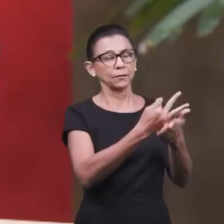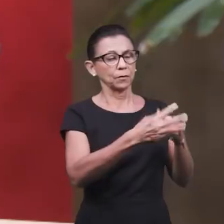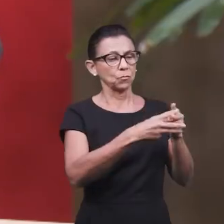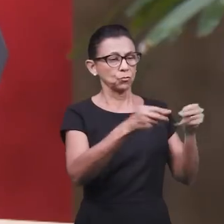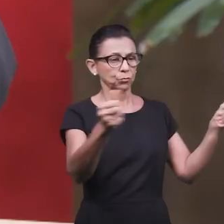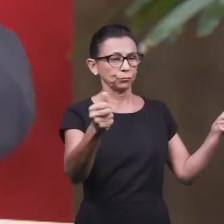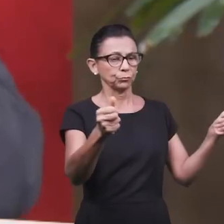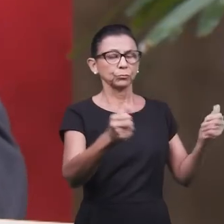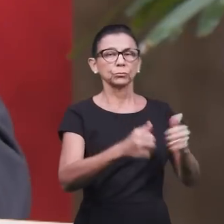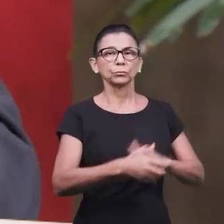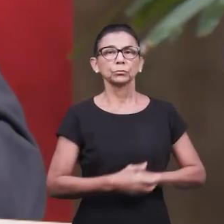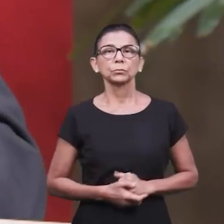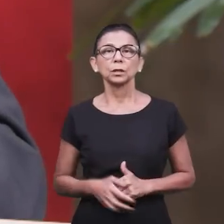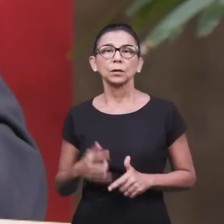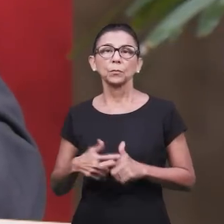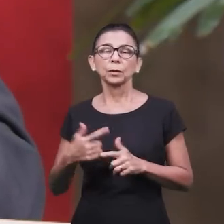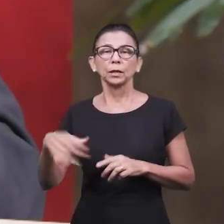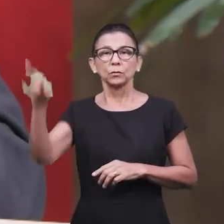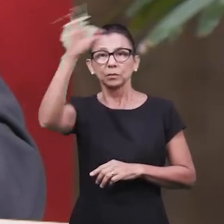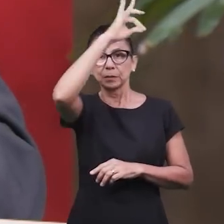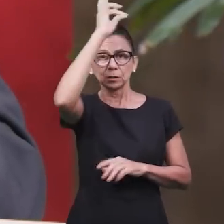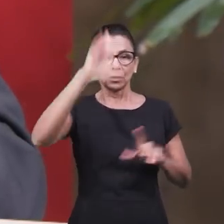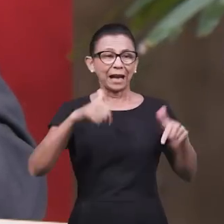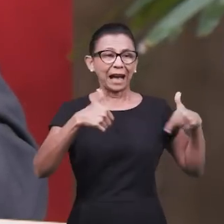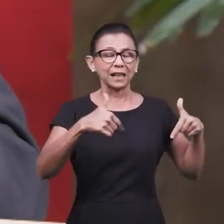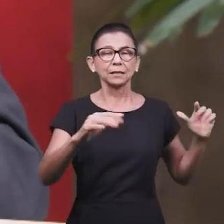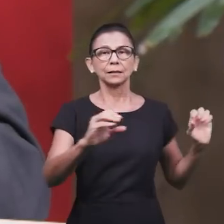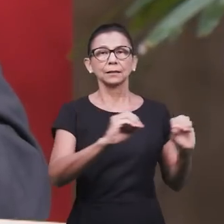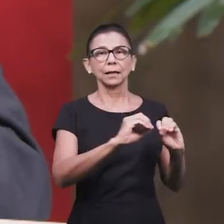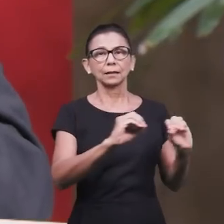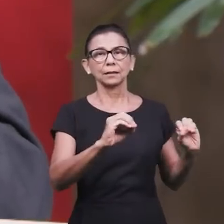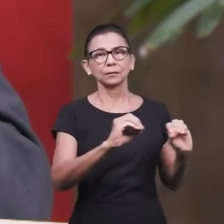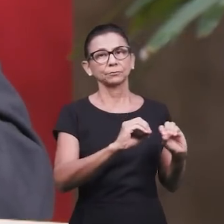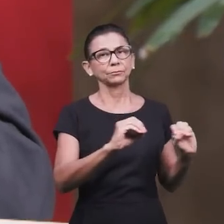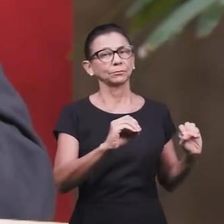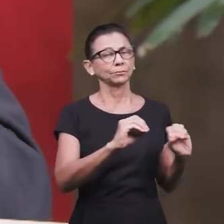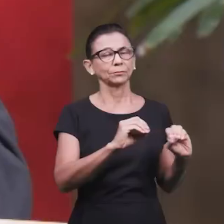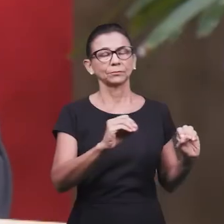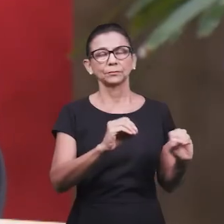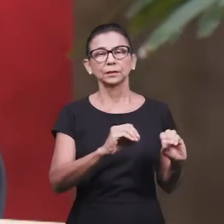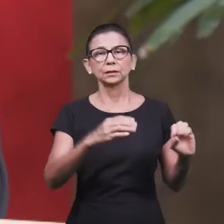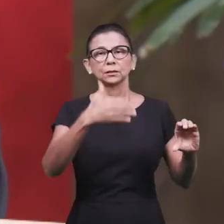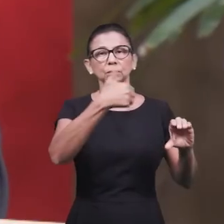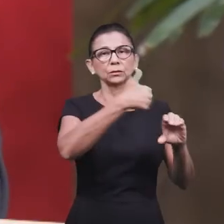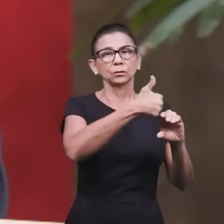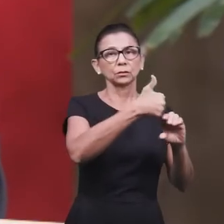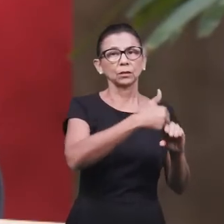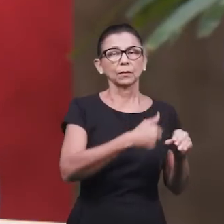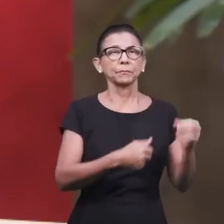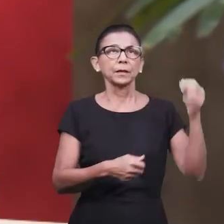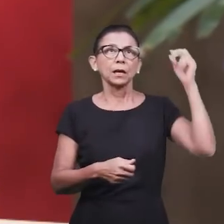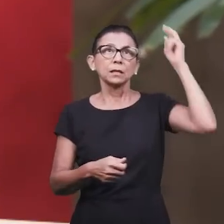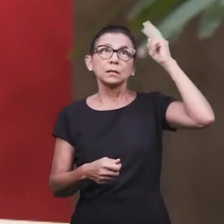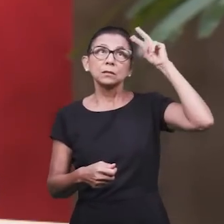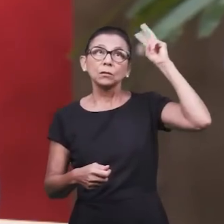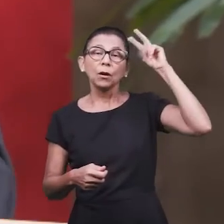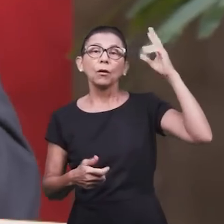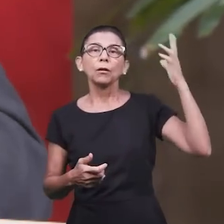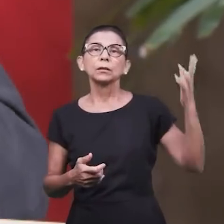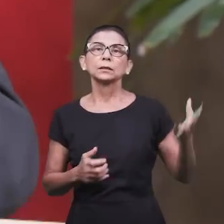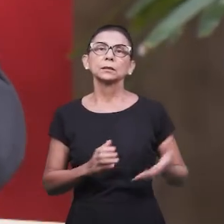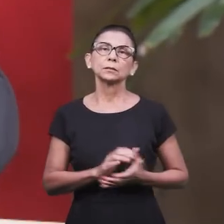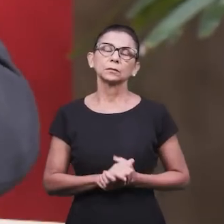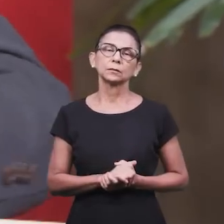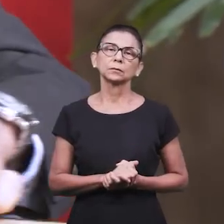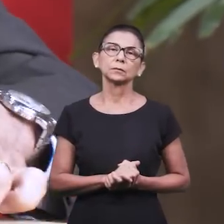Por que essa fé desapareceu? Porque o Espírito Santo parou de operar neles. Então esse cristianismo, ele virou um cristianismo histórico.